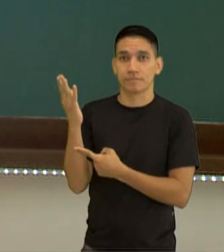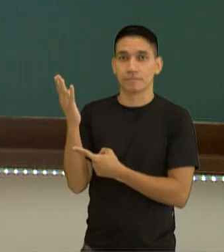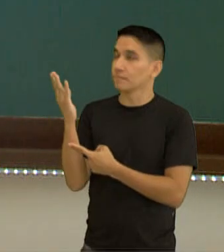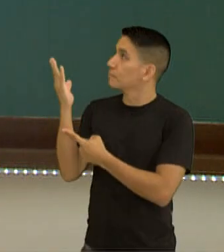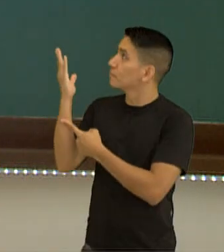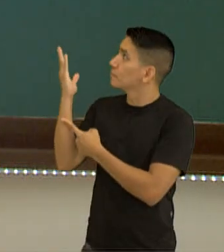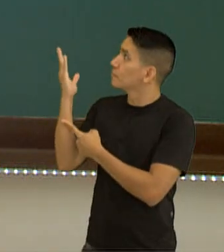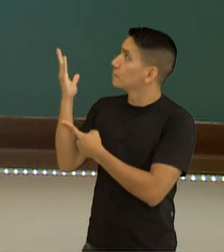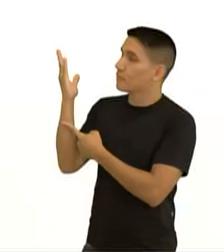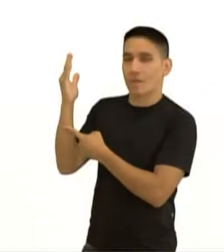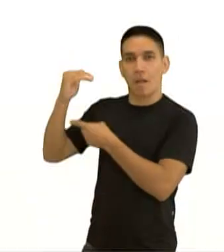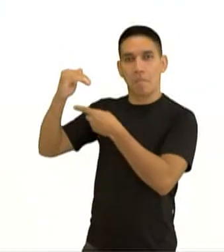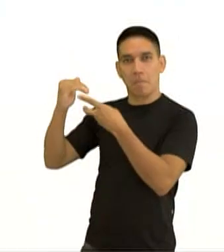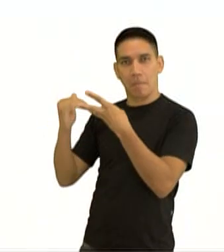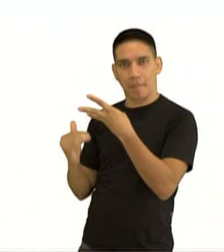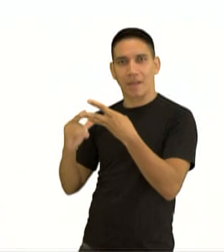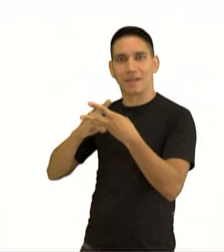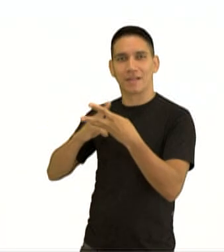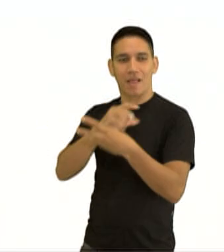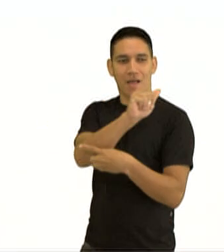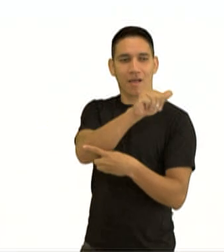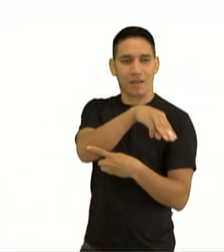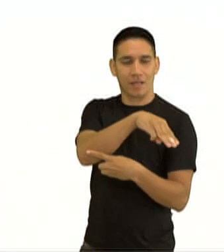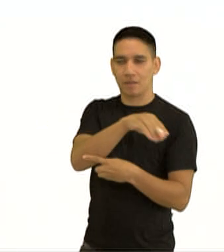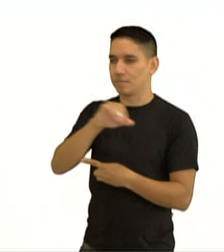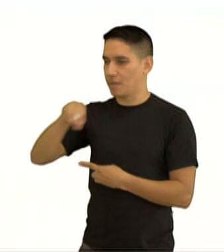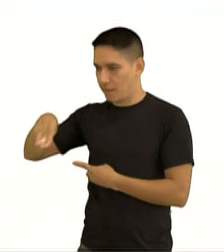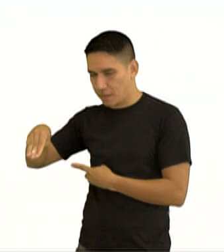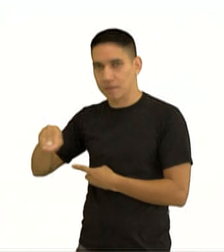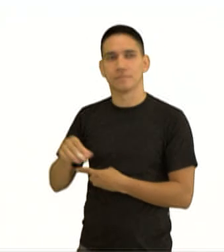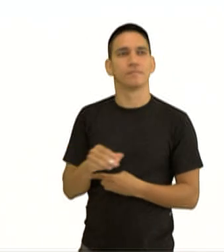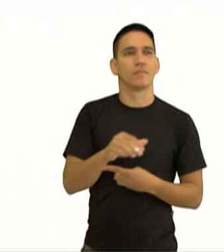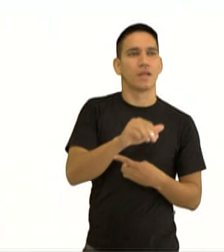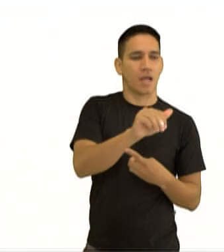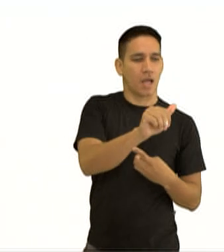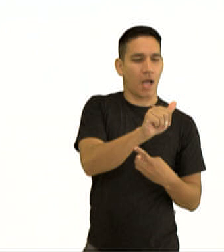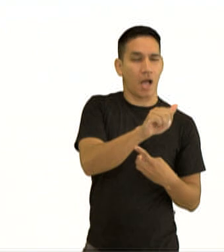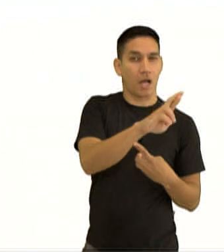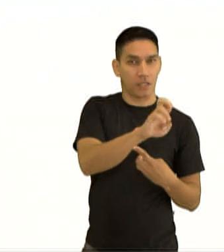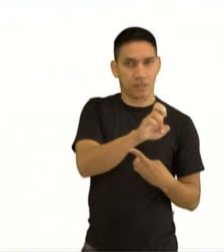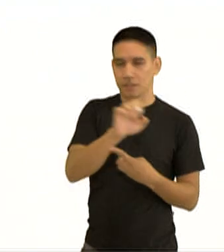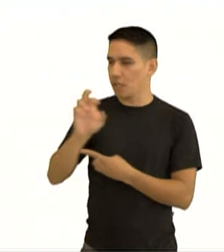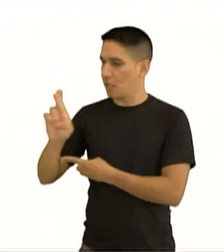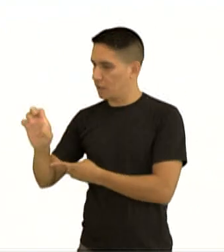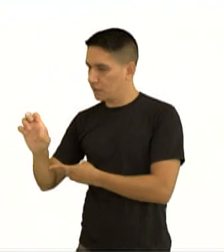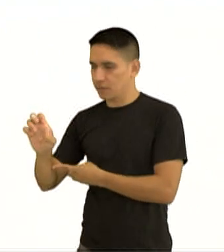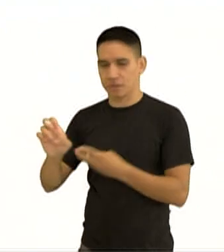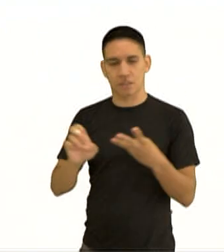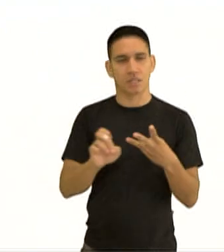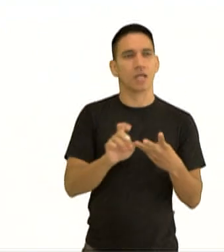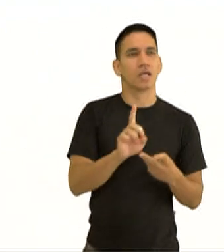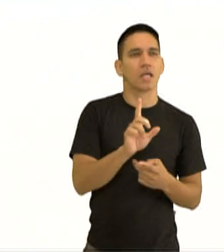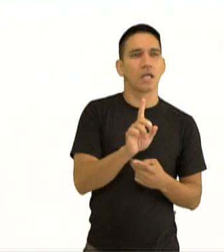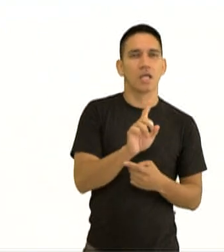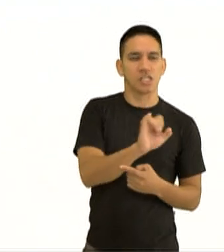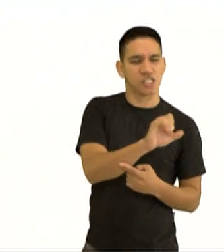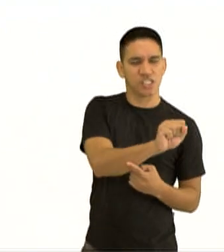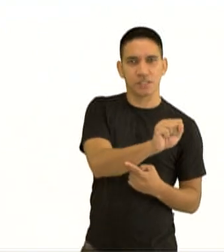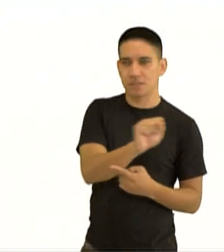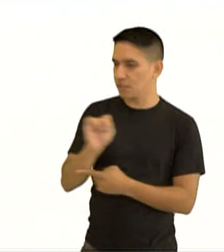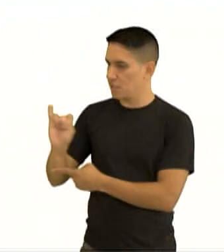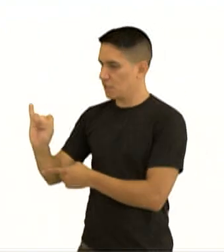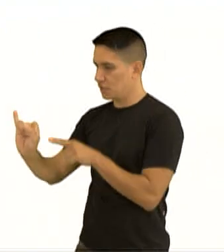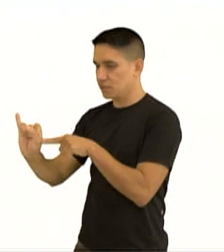are, you're, he is, his. She is, she's, it's, we're, sempre contraindo o verbo to